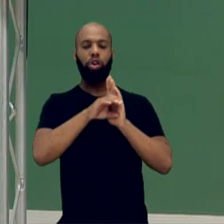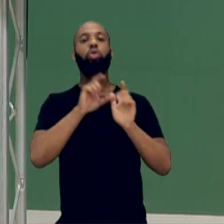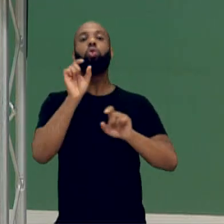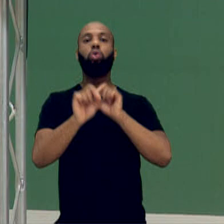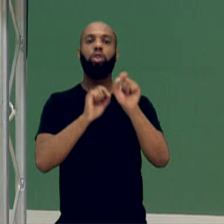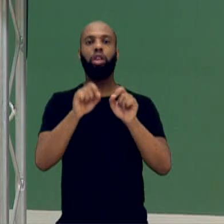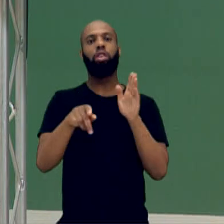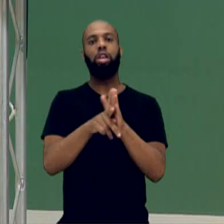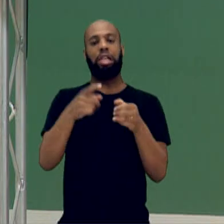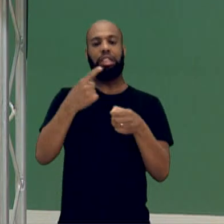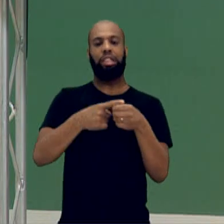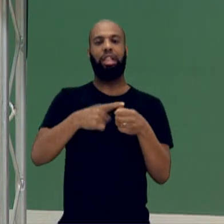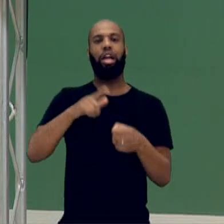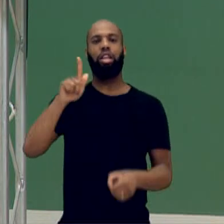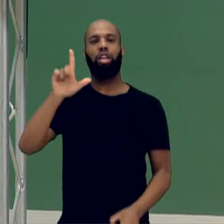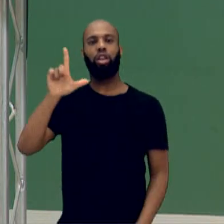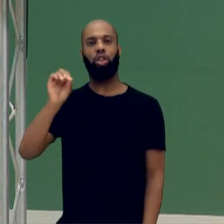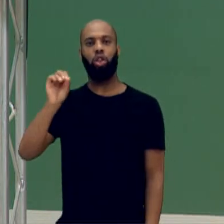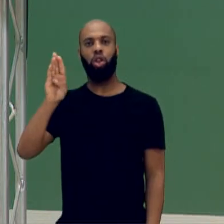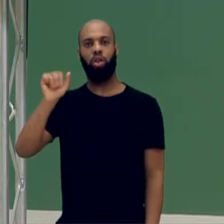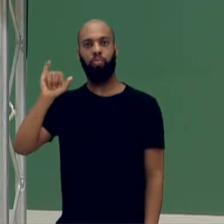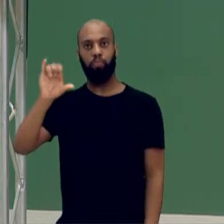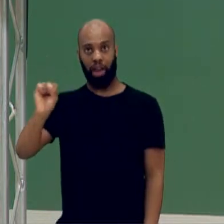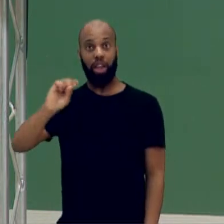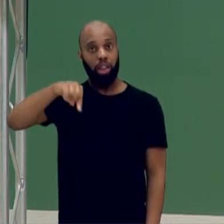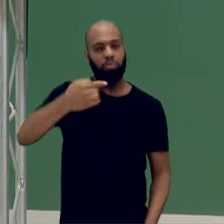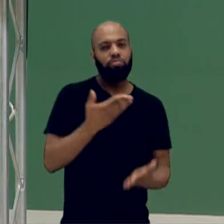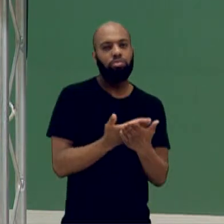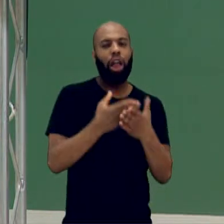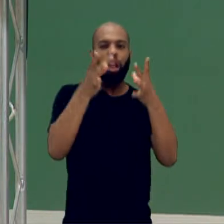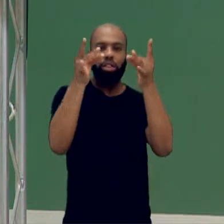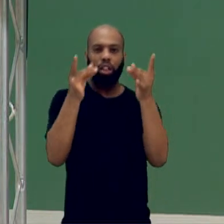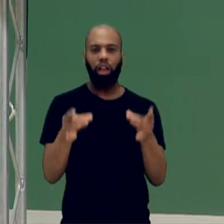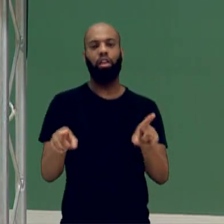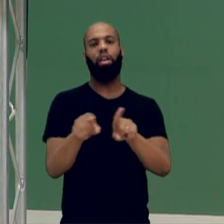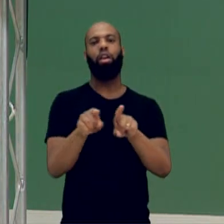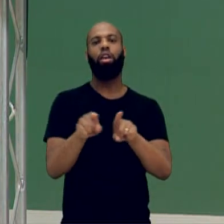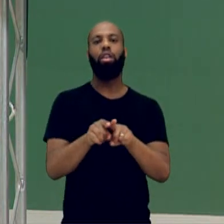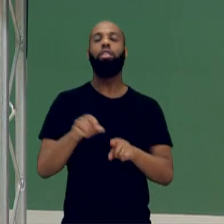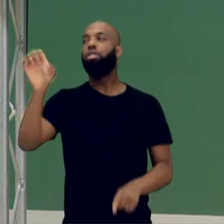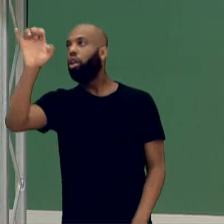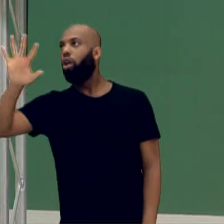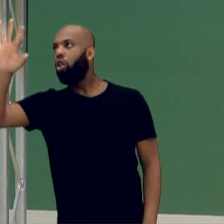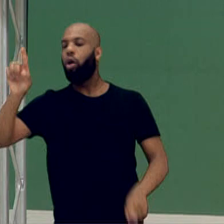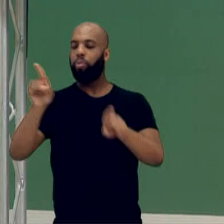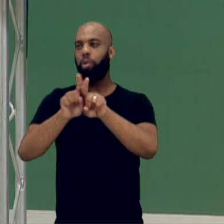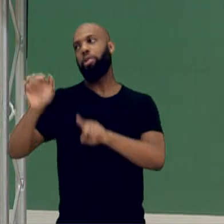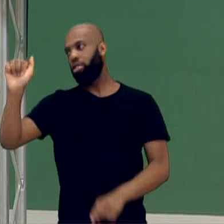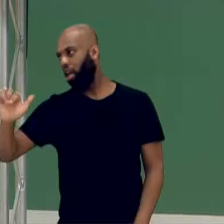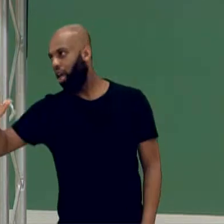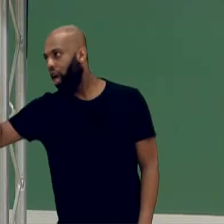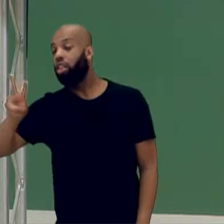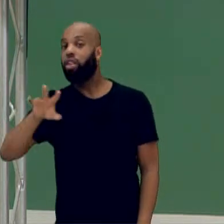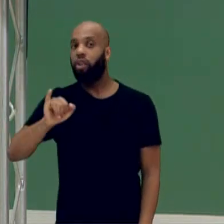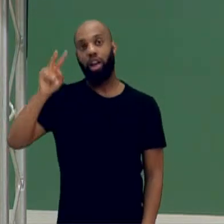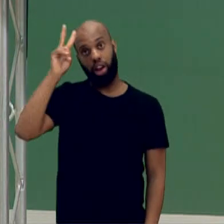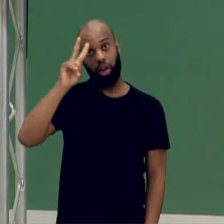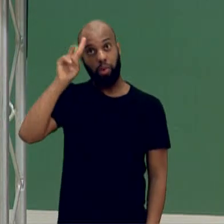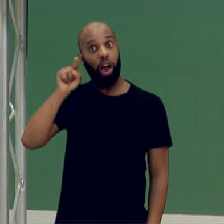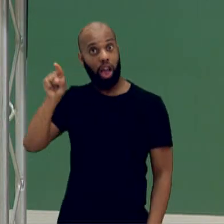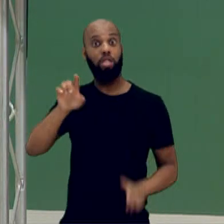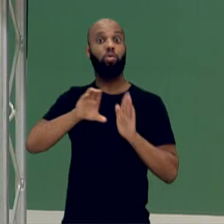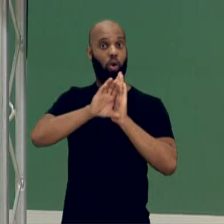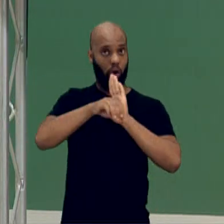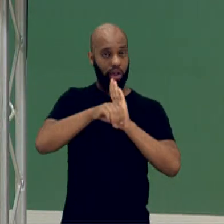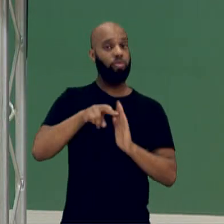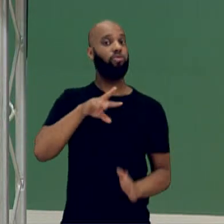então, das cidades globais. Depois, quando a gente for estudar bem detalhadamente a Europa e a Ásia, a gente vai ter que relembrar isso